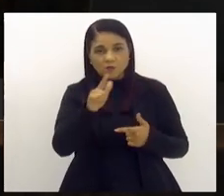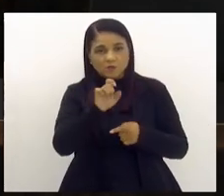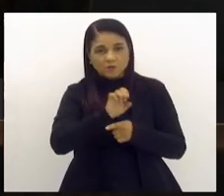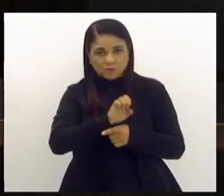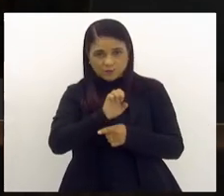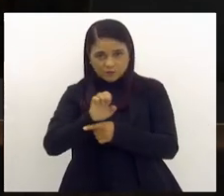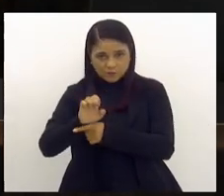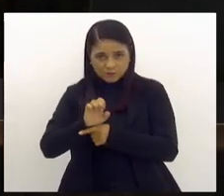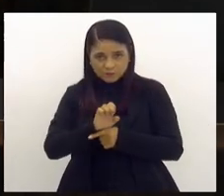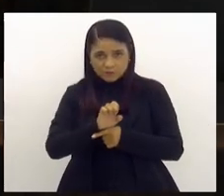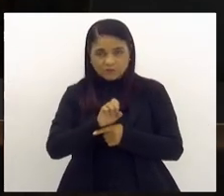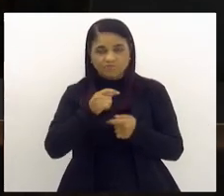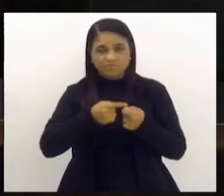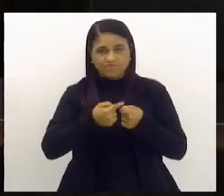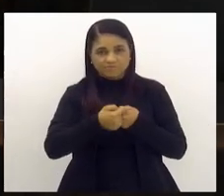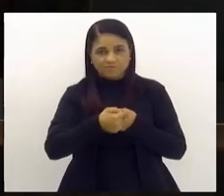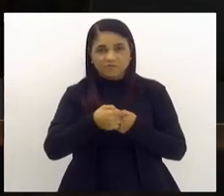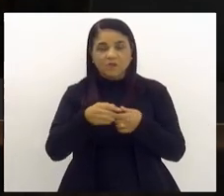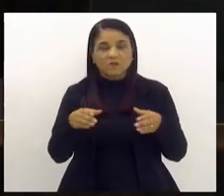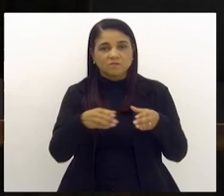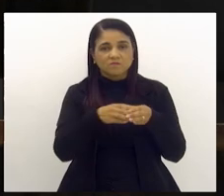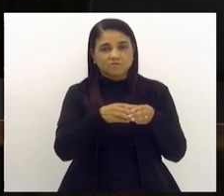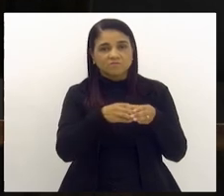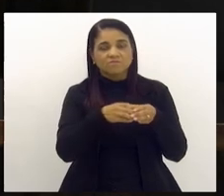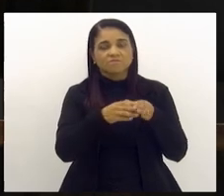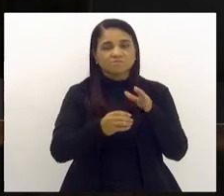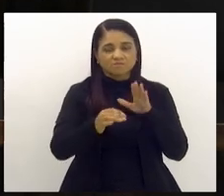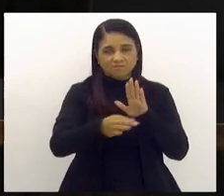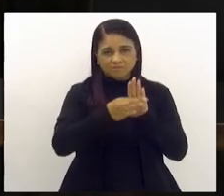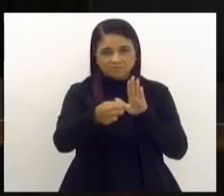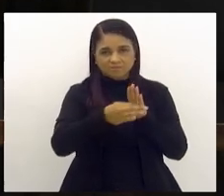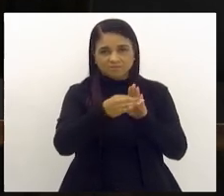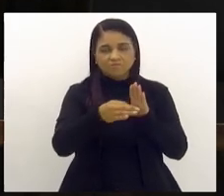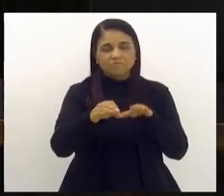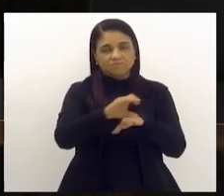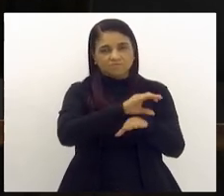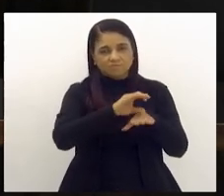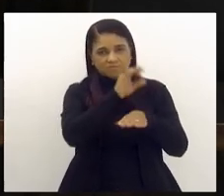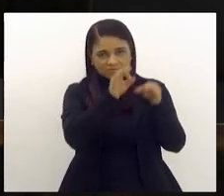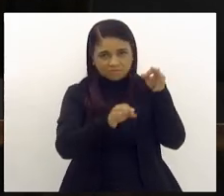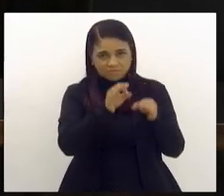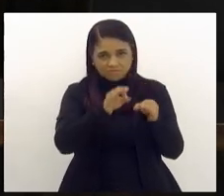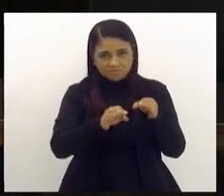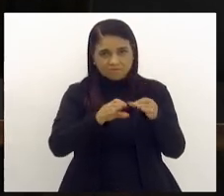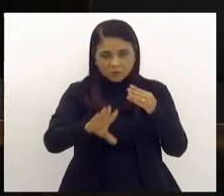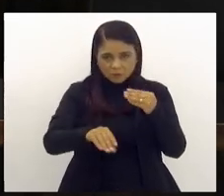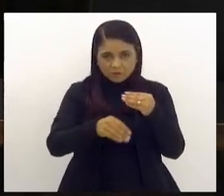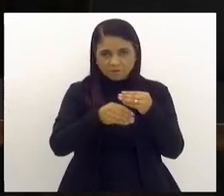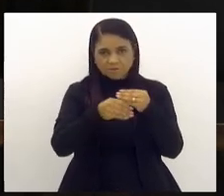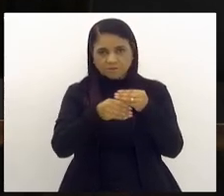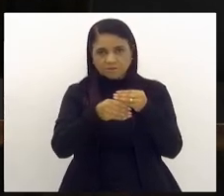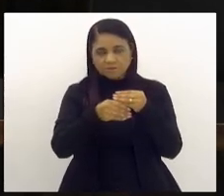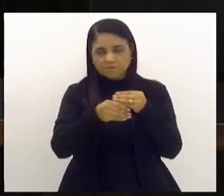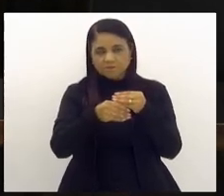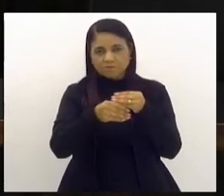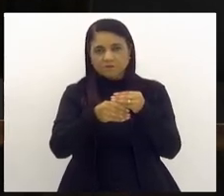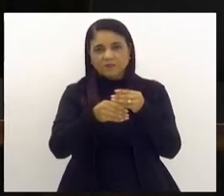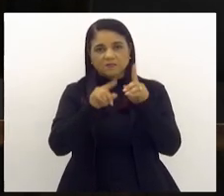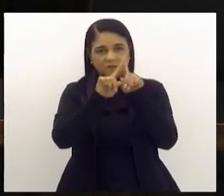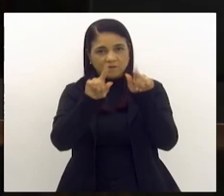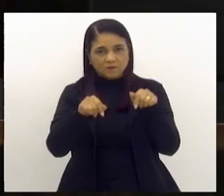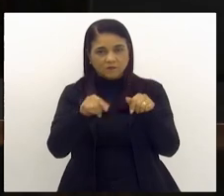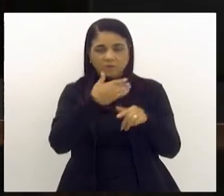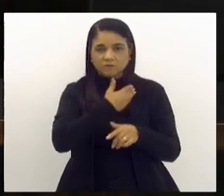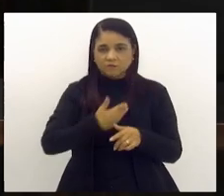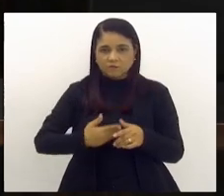providências. Pareceres das comissões de Constituição e Justiça pela constitucionalidade com emendas, de servidores